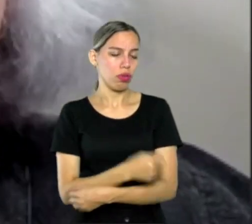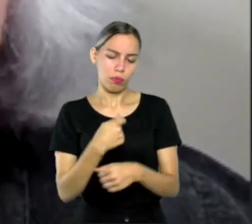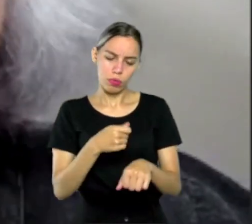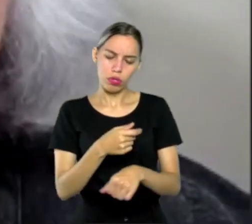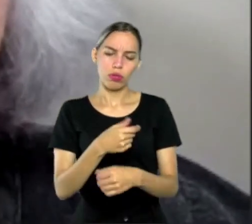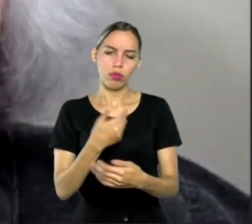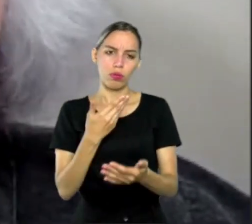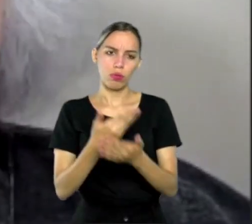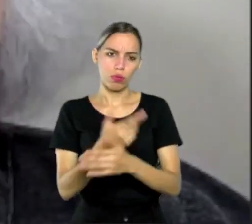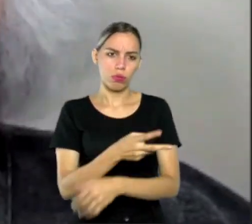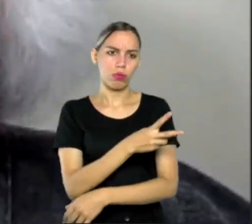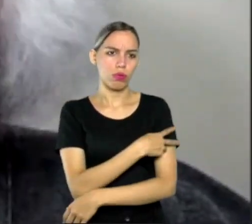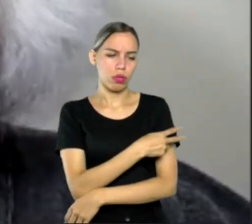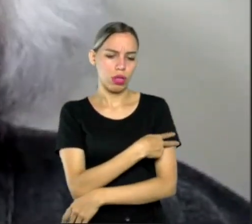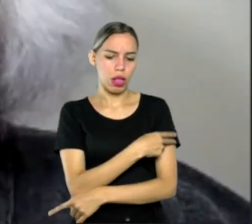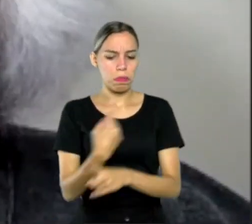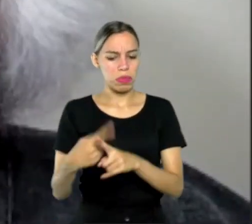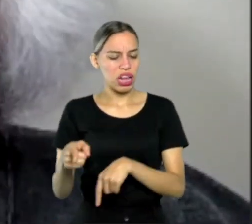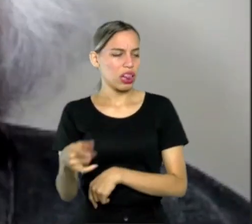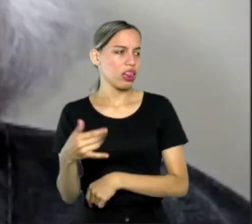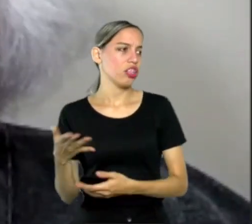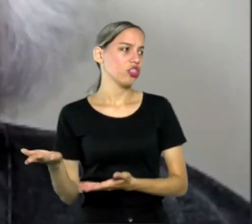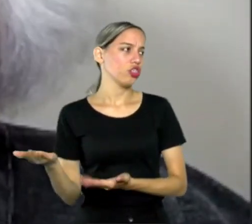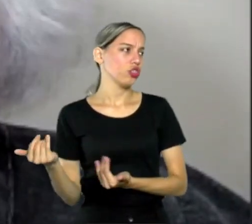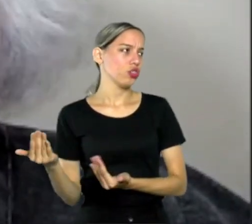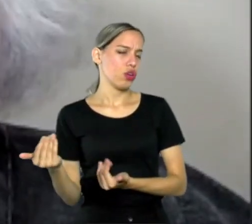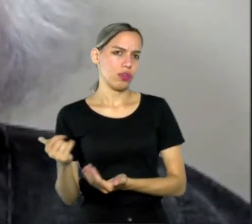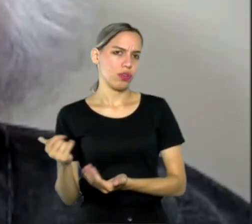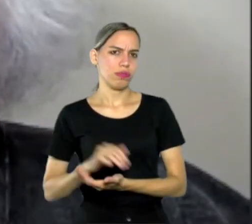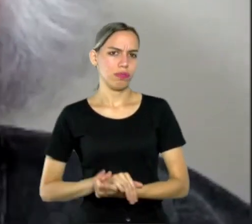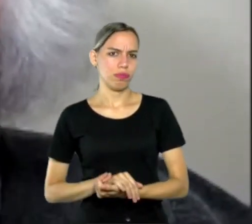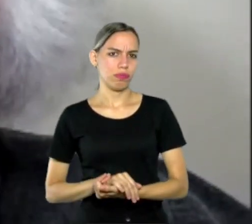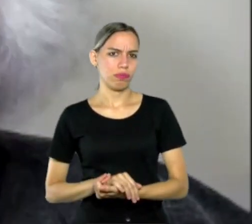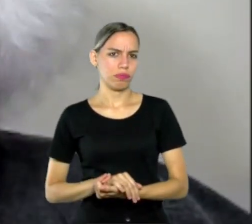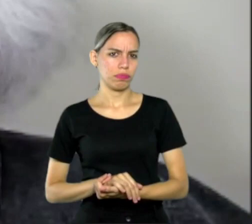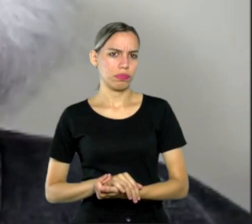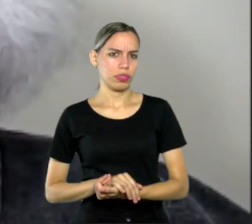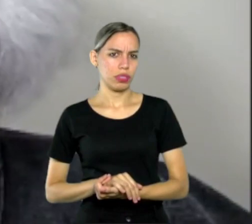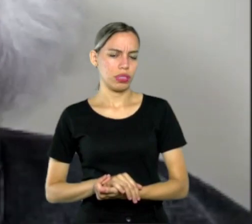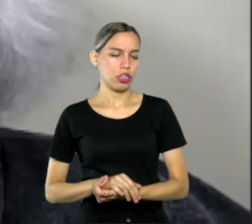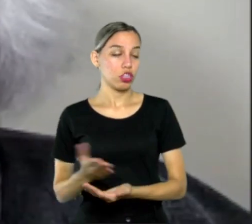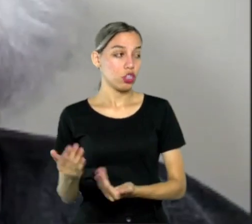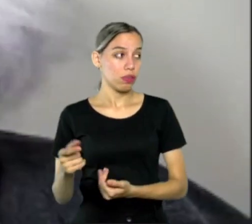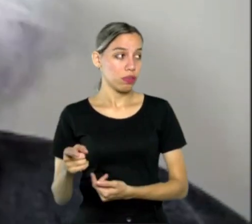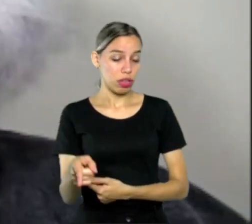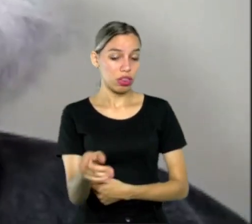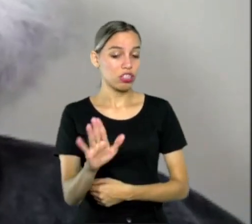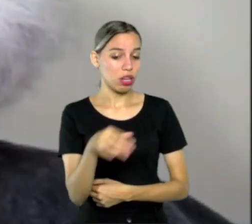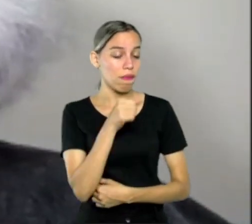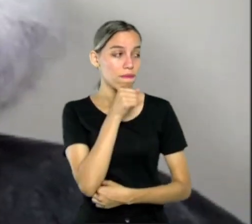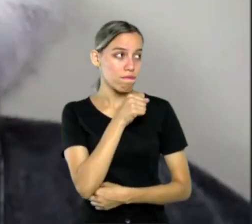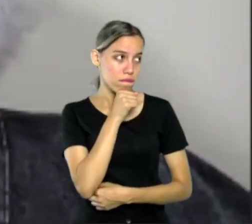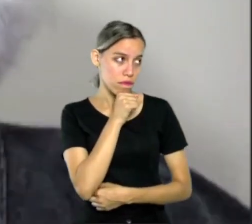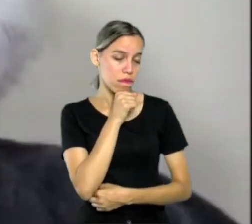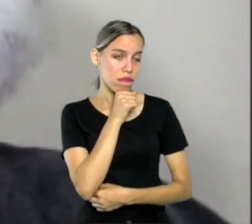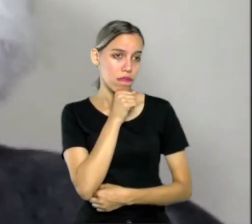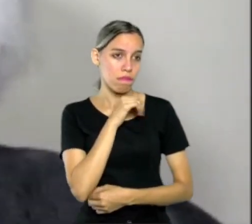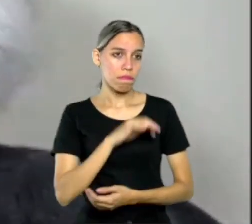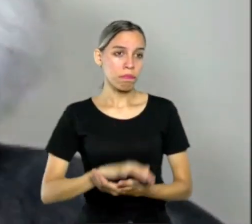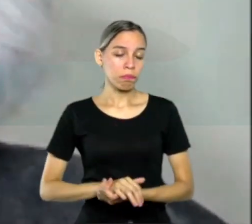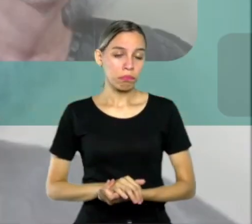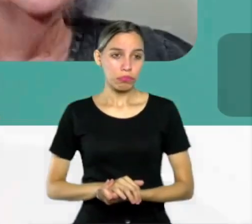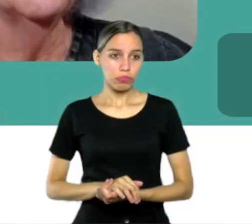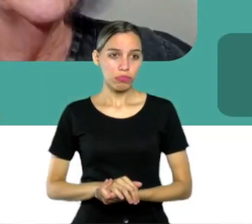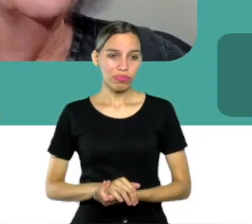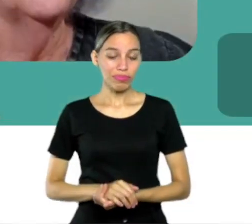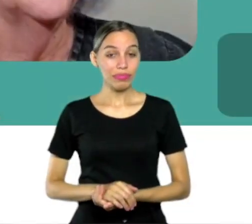falta de idade, eu fiquei uma menina impossível na escola, que eu já sabia que é impossível, sabia tudo. E essa história eu